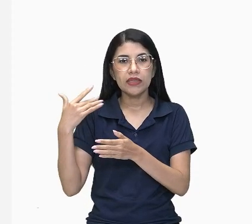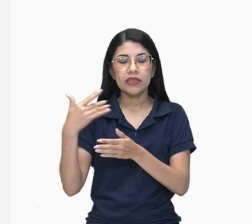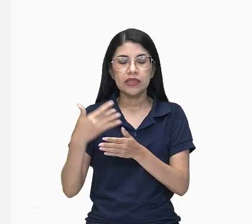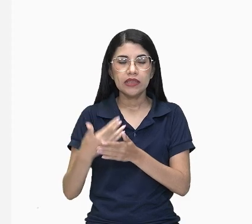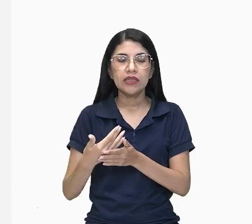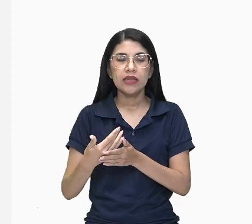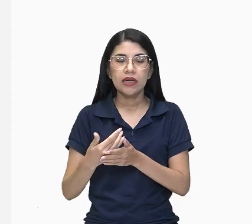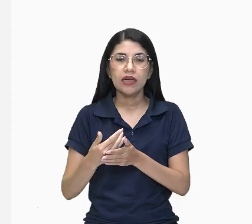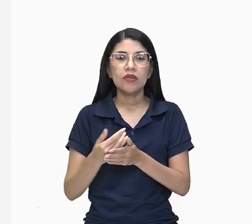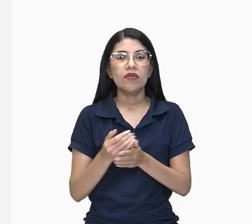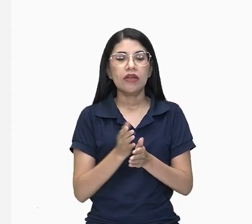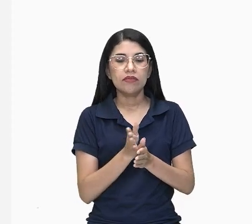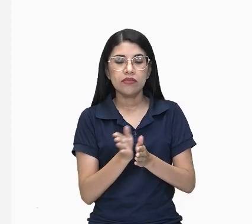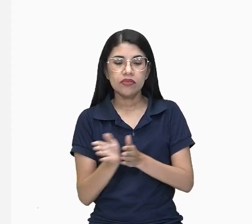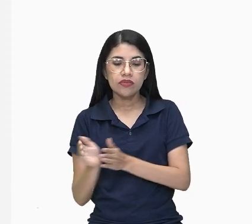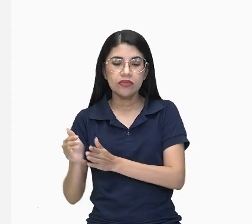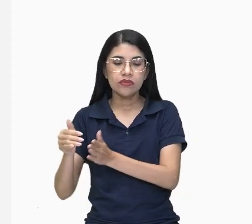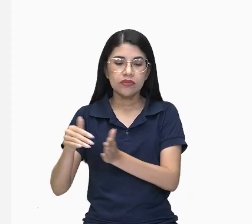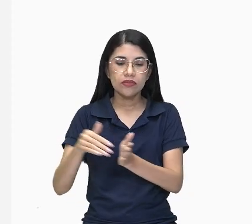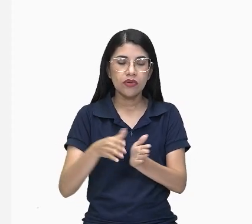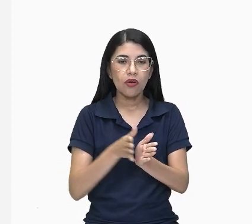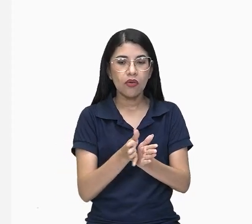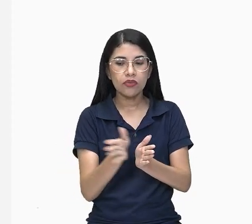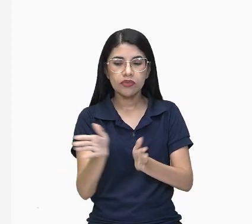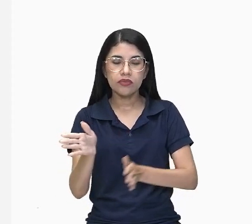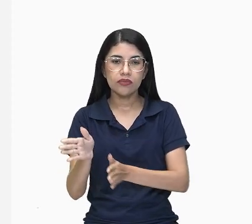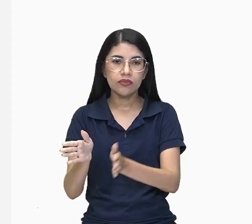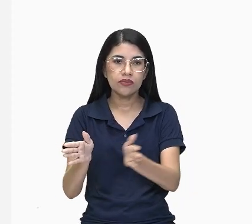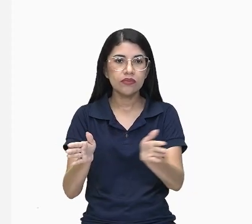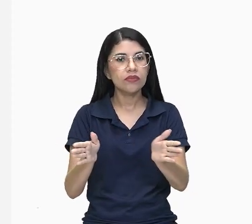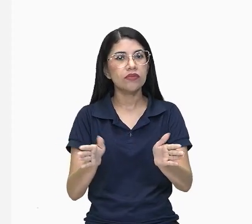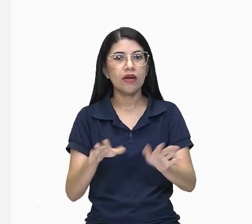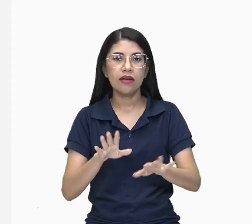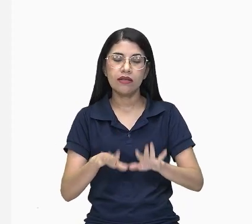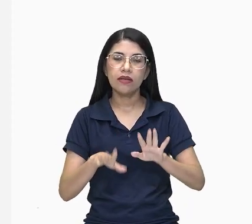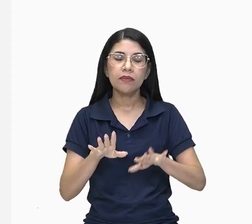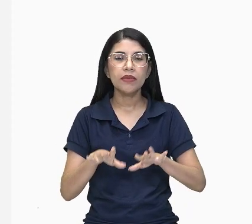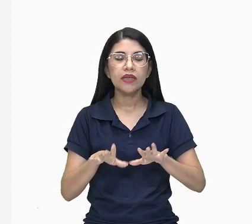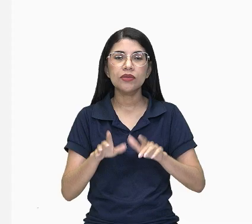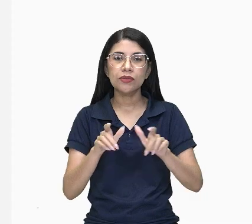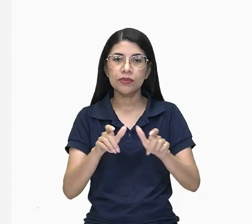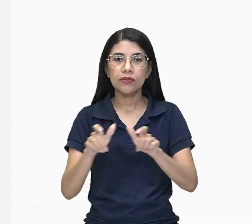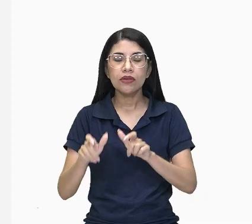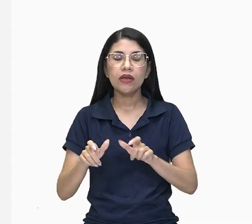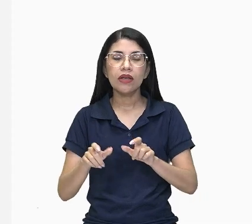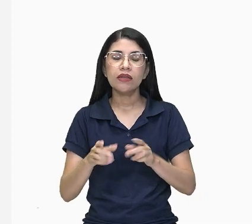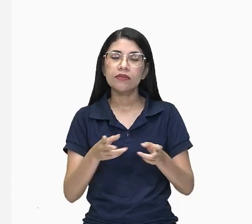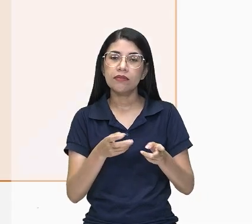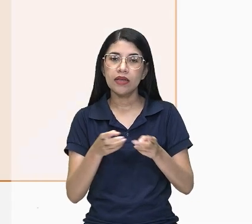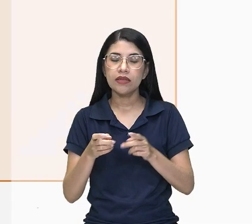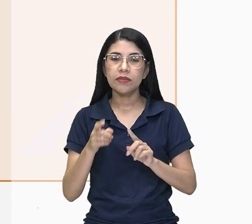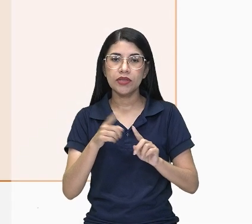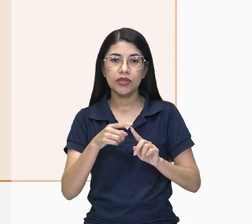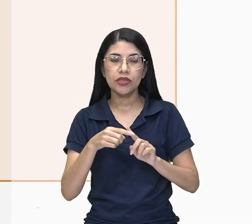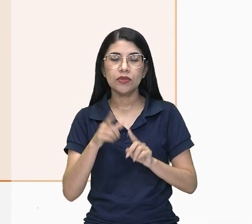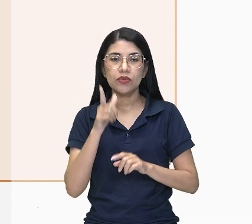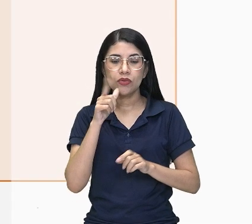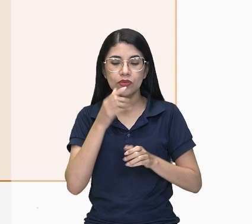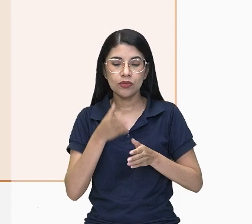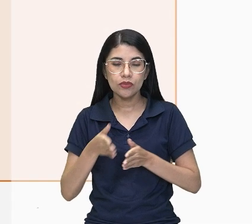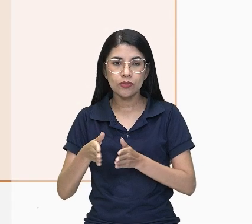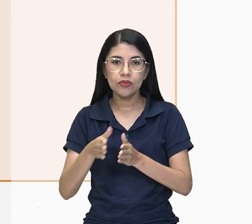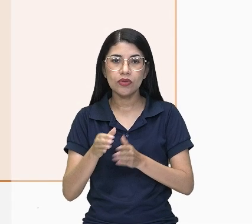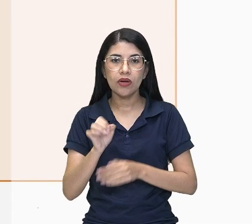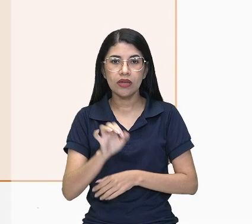fazendo curvas ou se dividindo em vários braços. E aí a gente verifica esses tipos de canais fluviais nesse